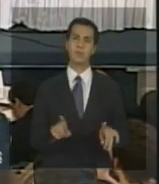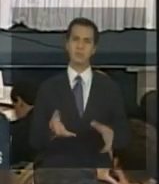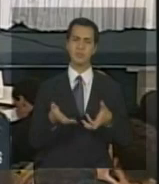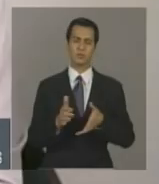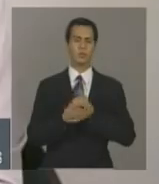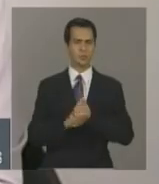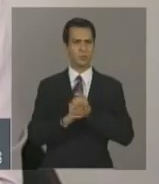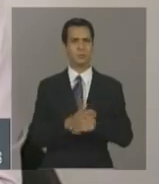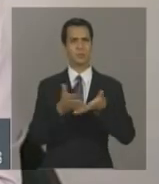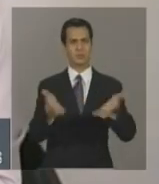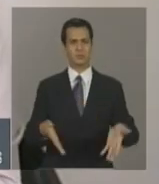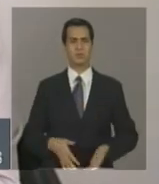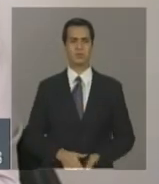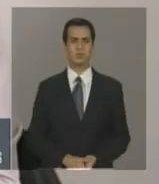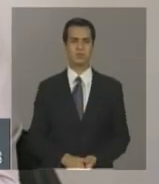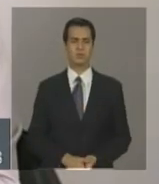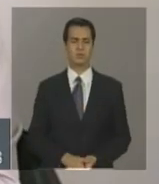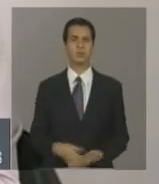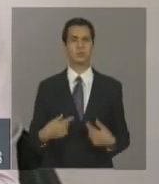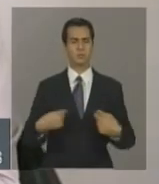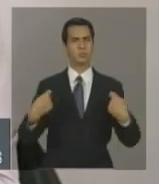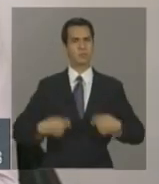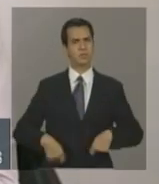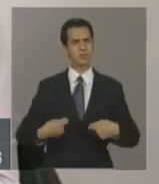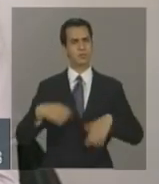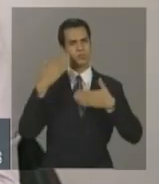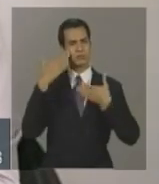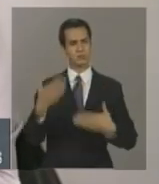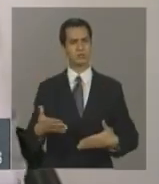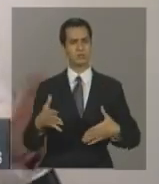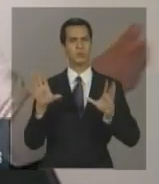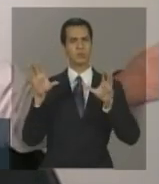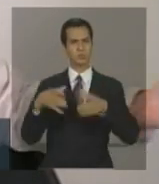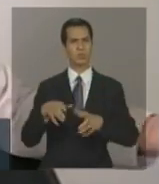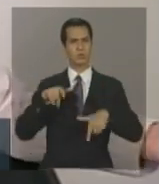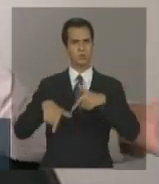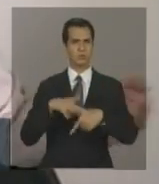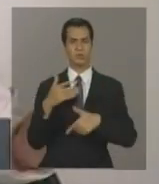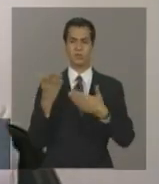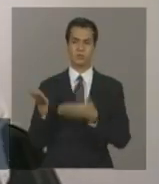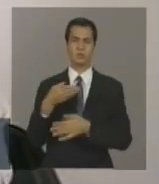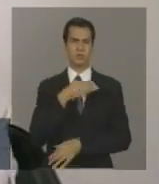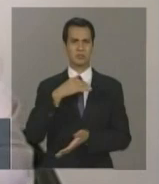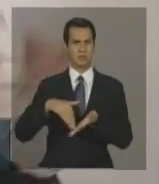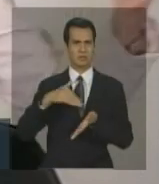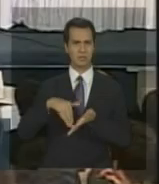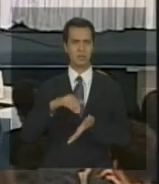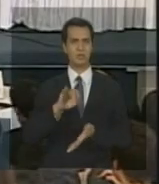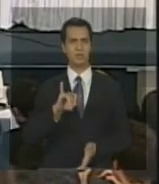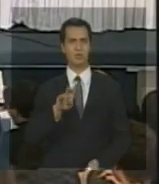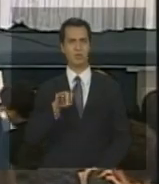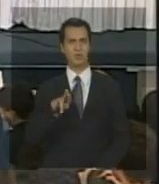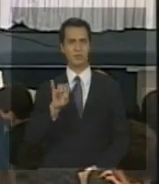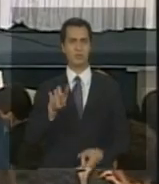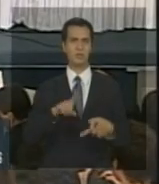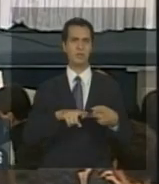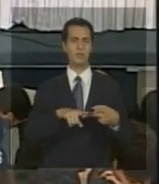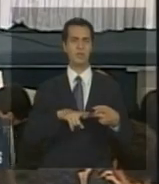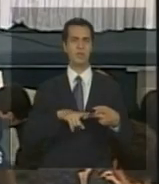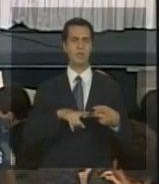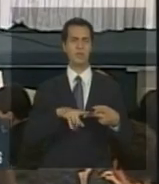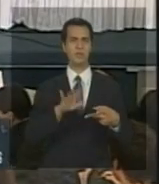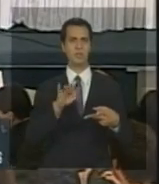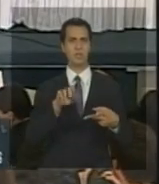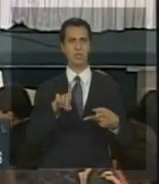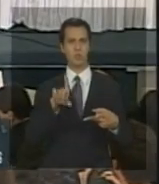também. Eu preciso agradecer a nossa equipe como um todo, desde a secretária Ivanete Tamburim, a Luciana Garcia, a